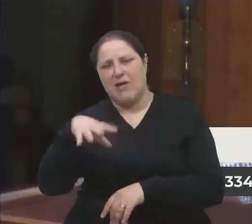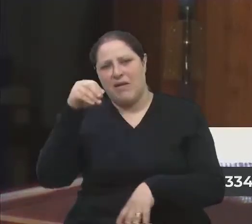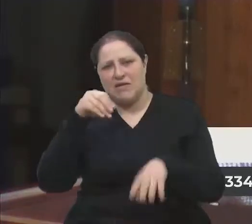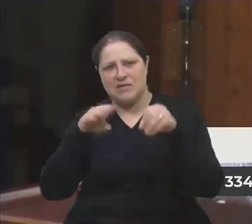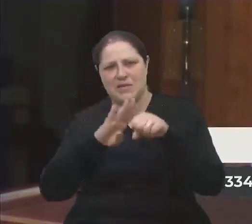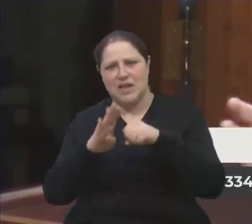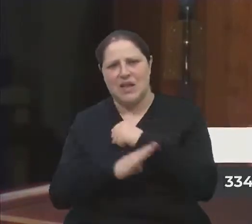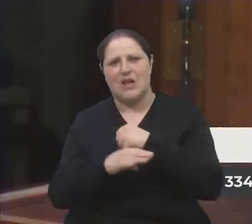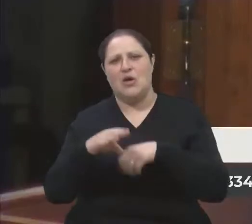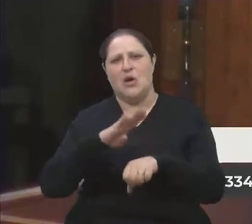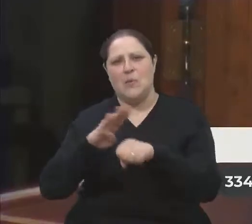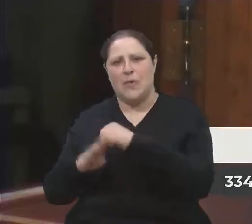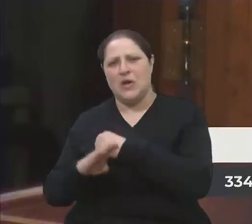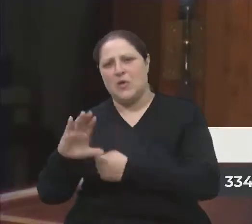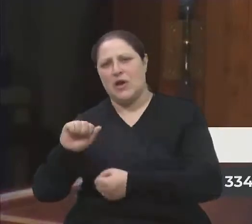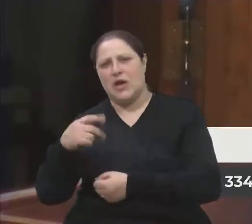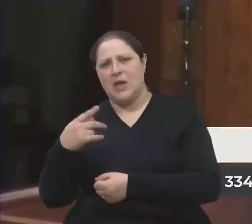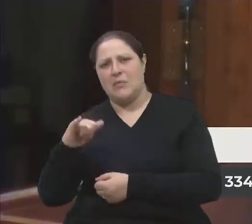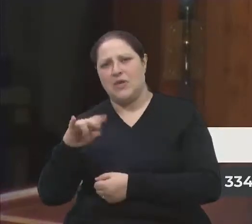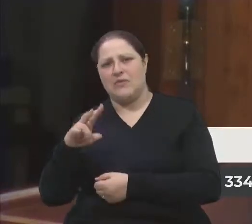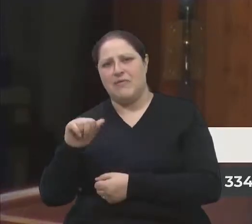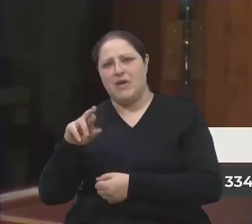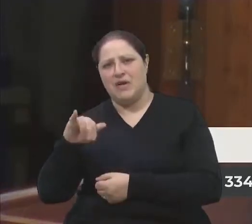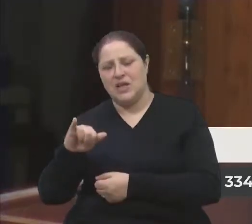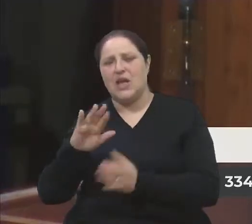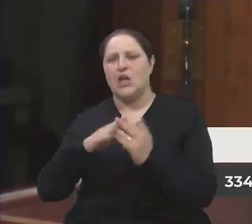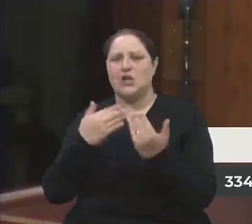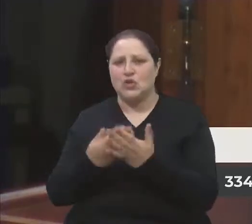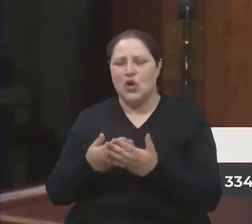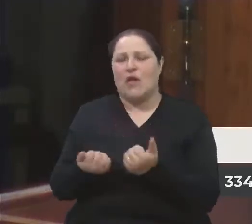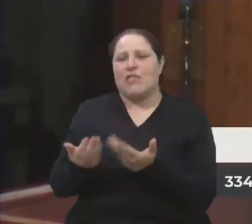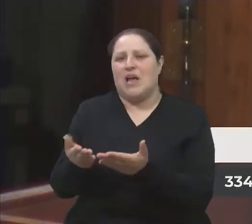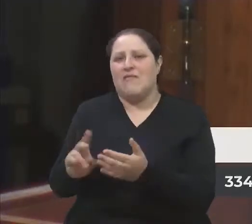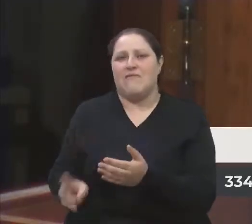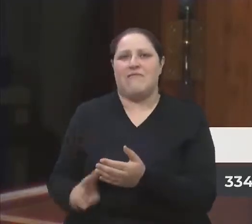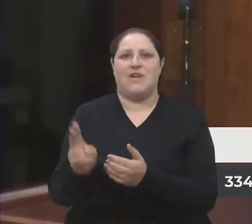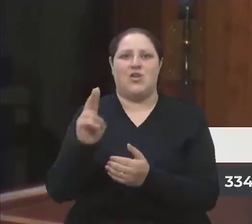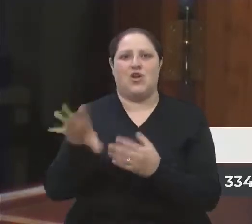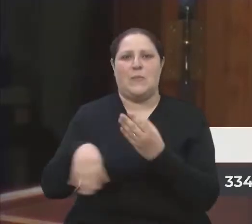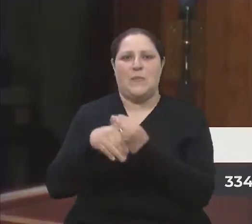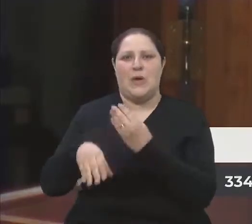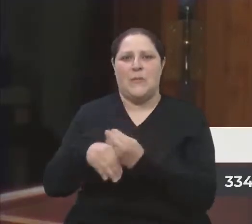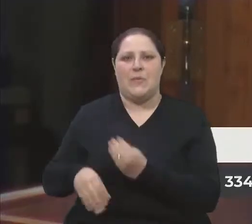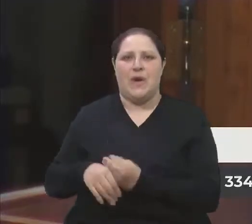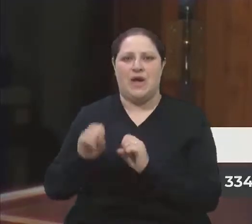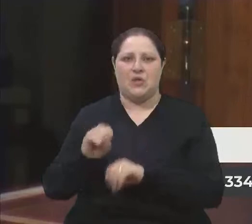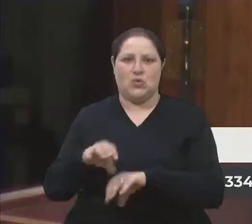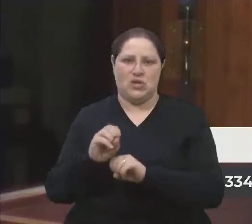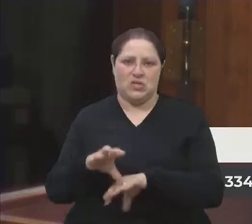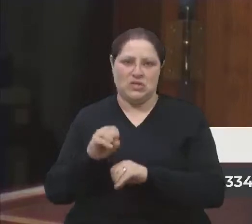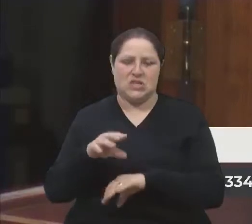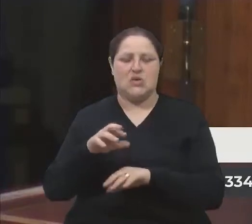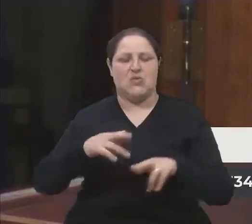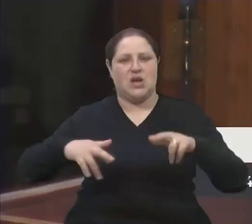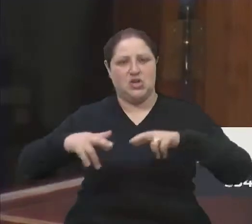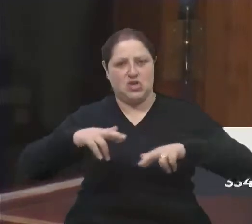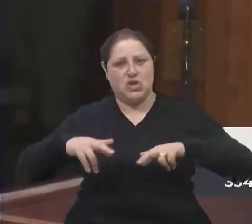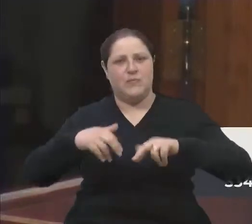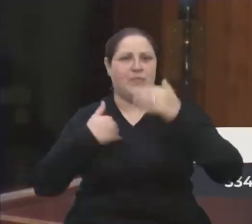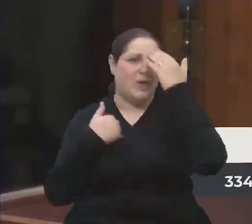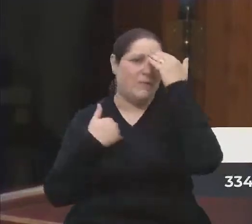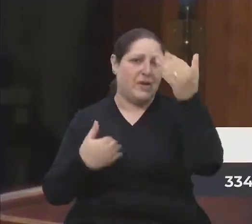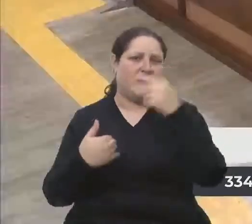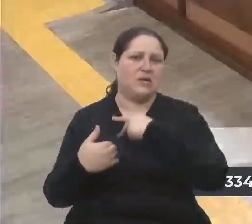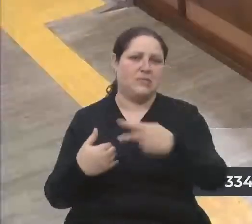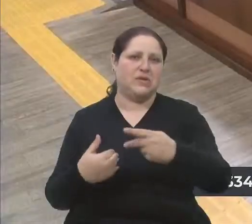Capivari. Então, uma escola que hoje agrega valores muito para a educação daquela região. Meu muito obrigado,